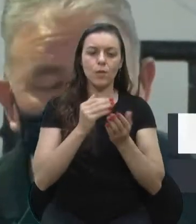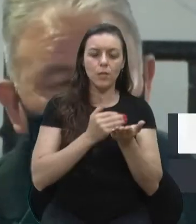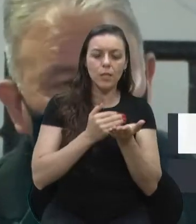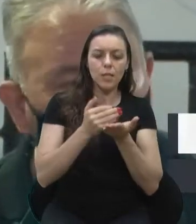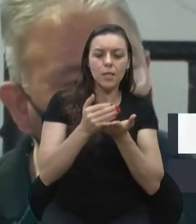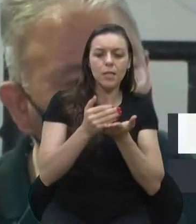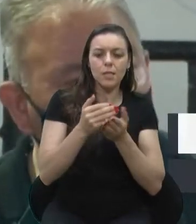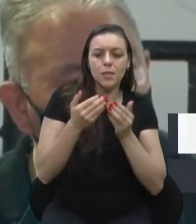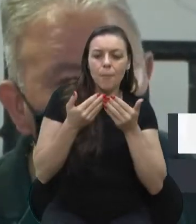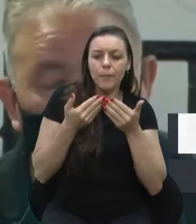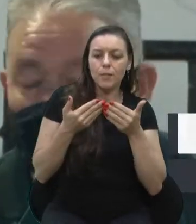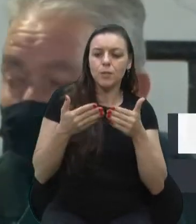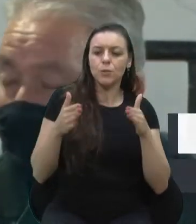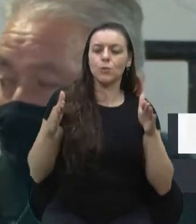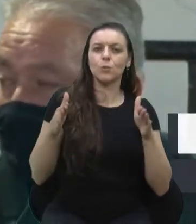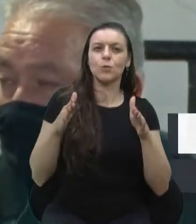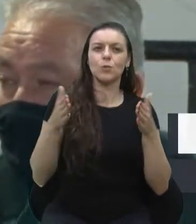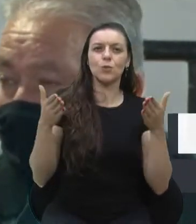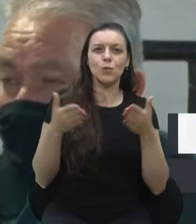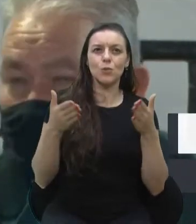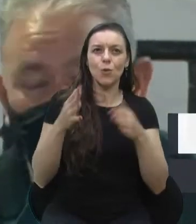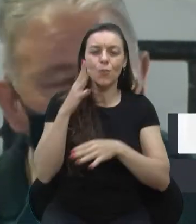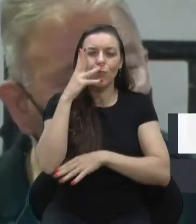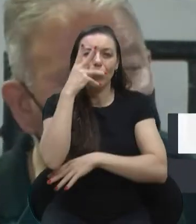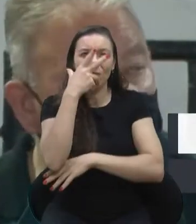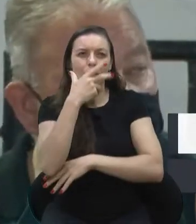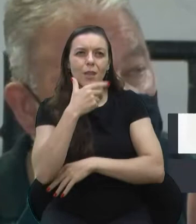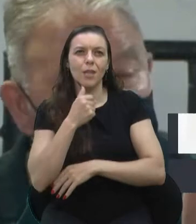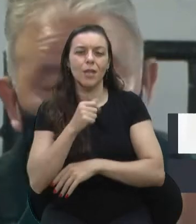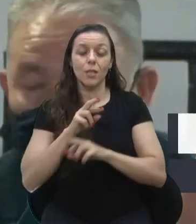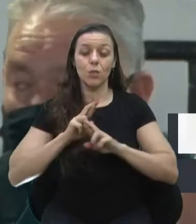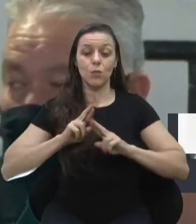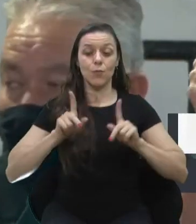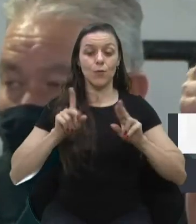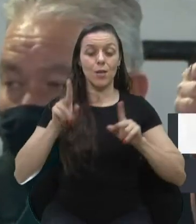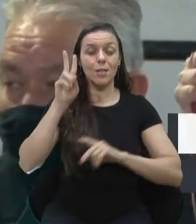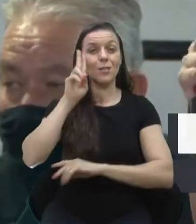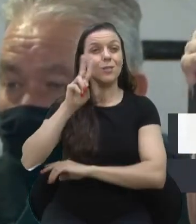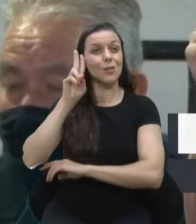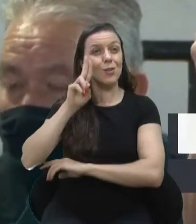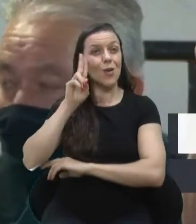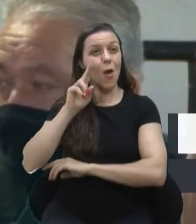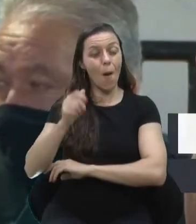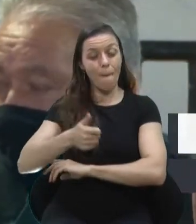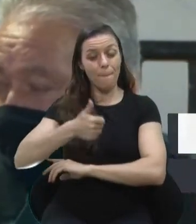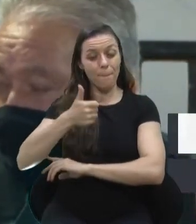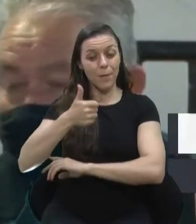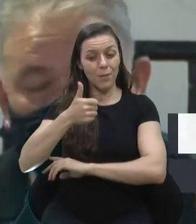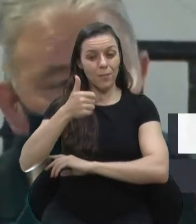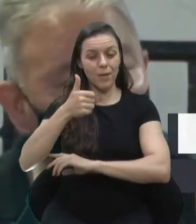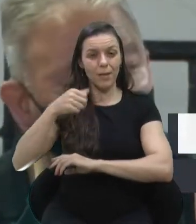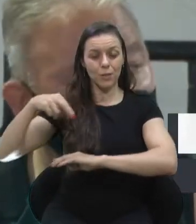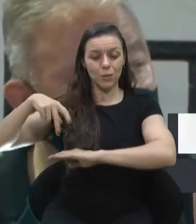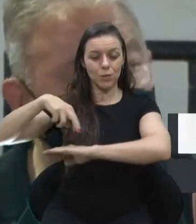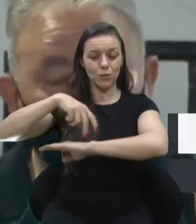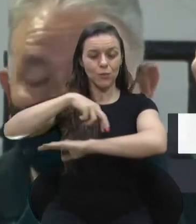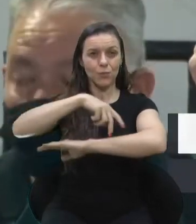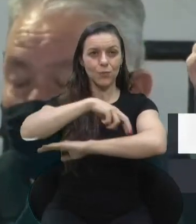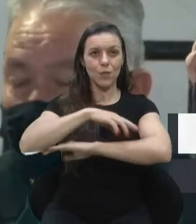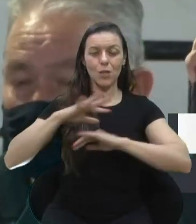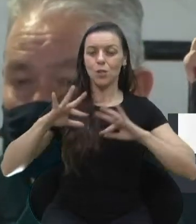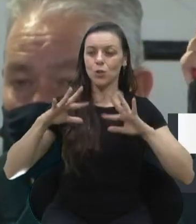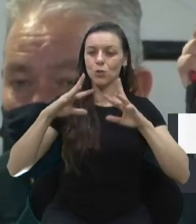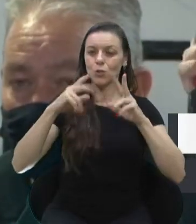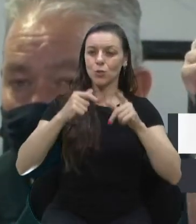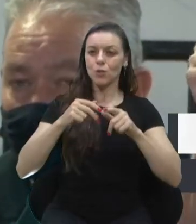abertura, já foi também um momento muito bonito, diferenciado histórico, o primeiro desfile, tudo que a gente está vendo aqui nos pavilhões,